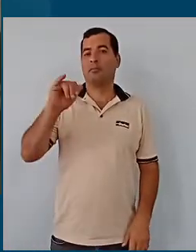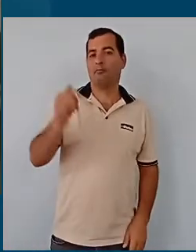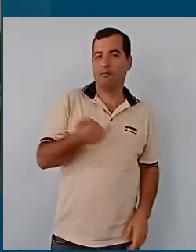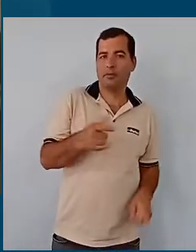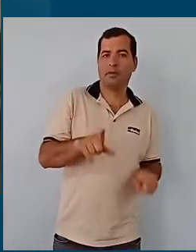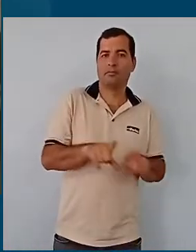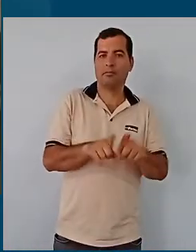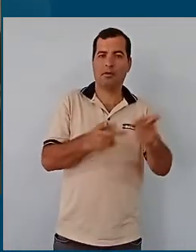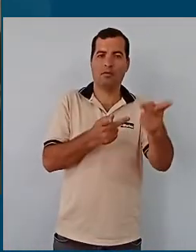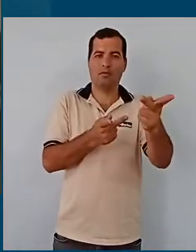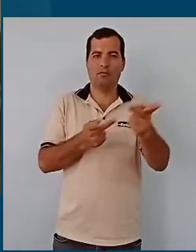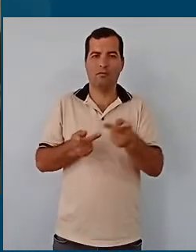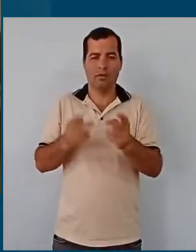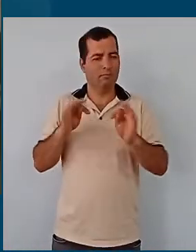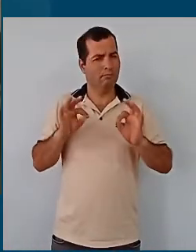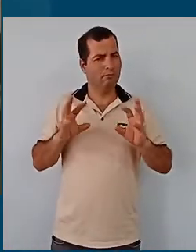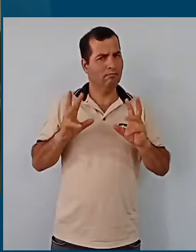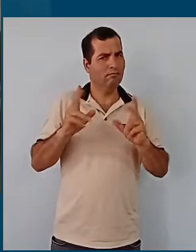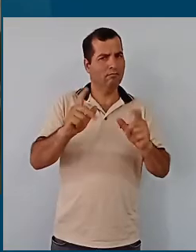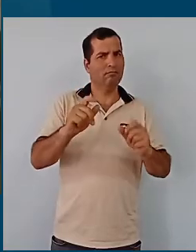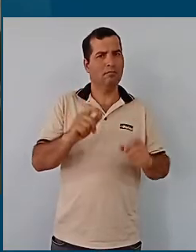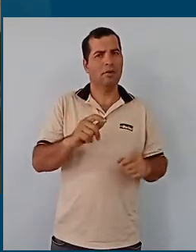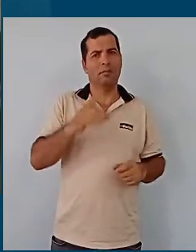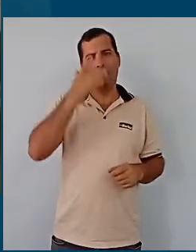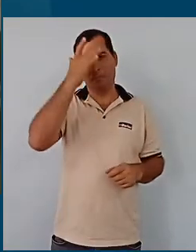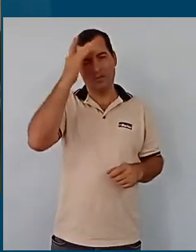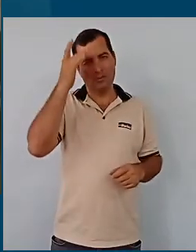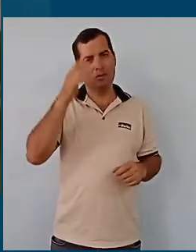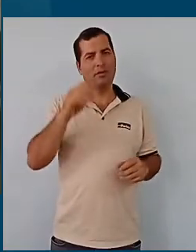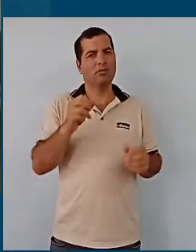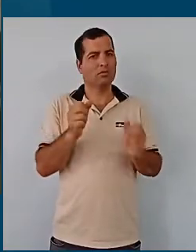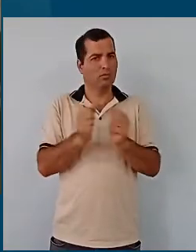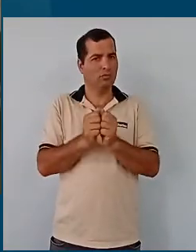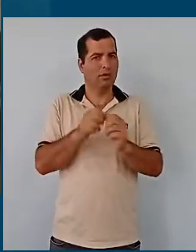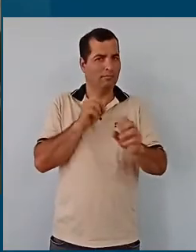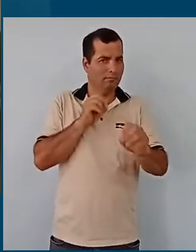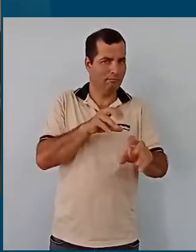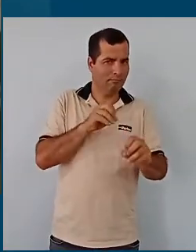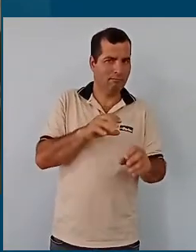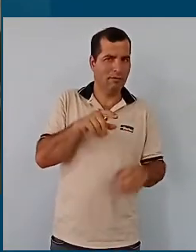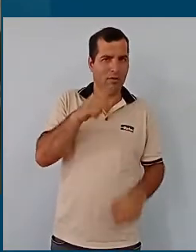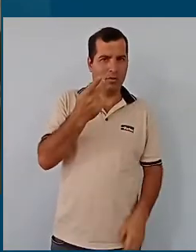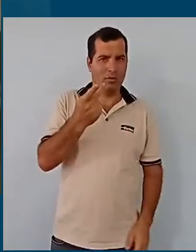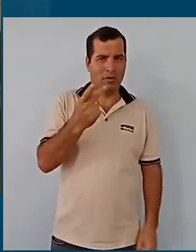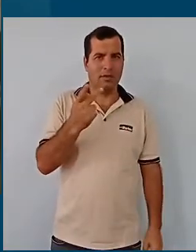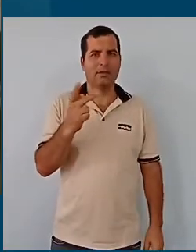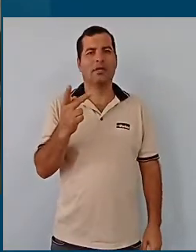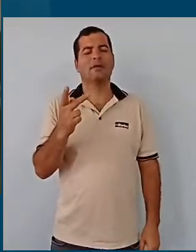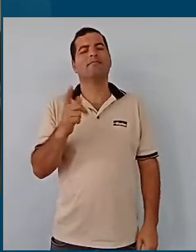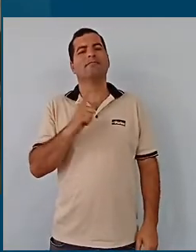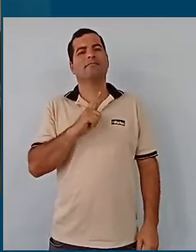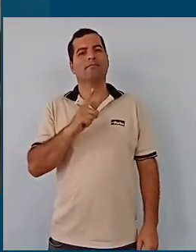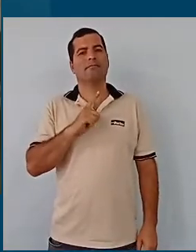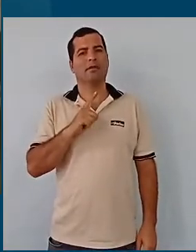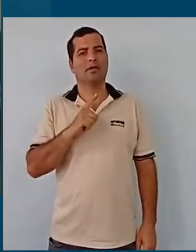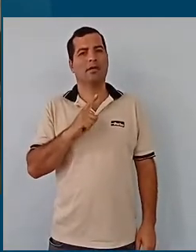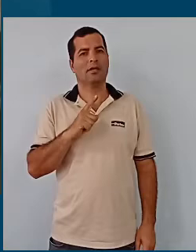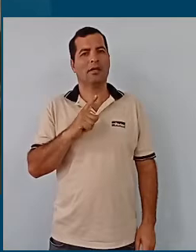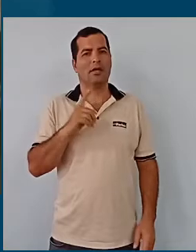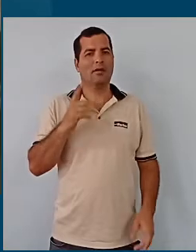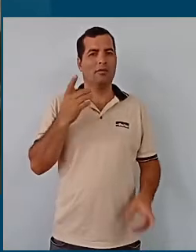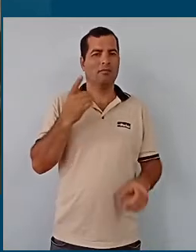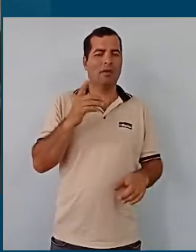para convidar toda a nossa rede de educação aqui de Hortolândia para mais uma atividade do nosso evento literário,